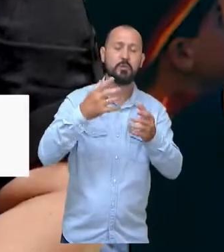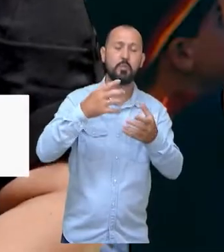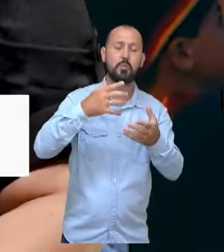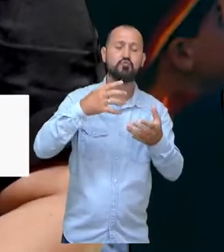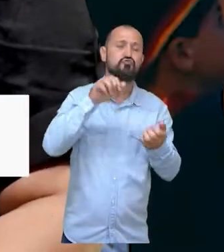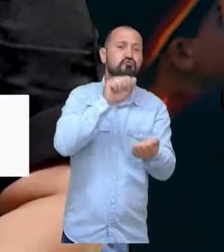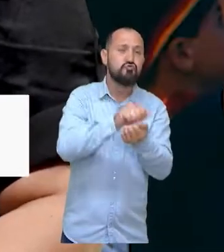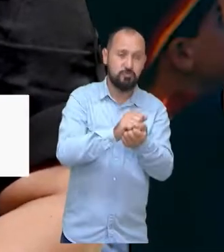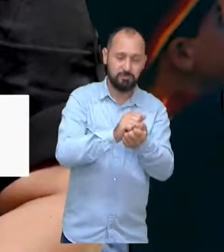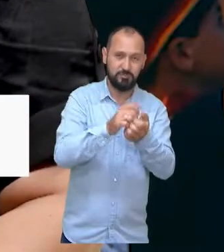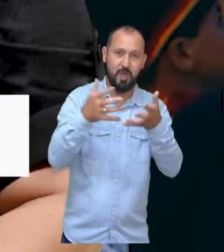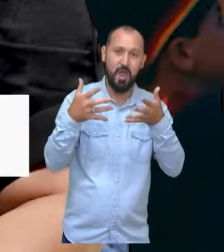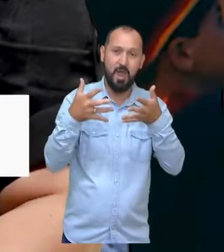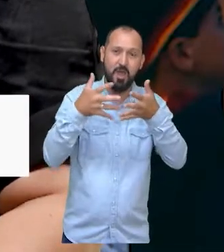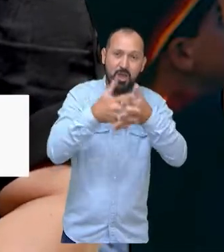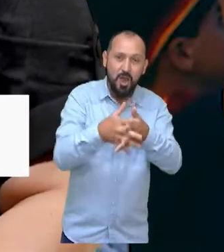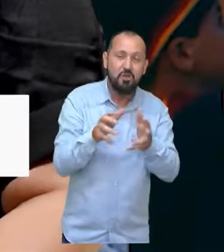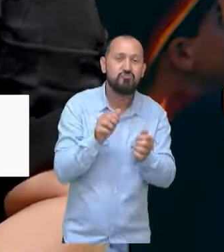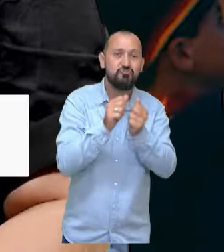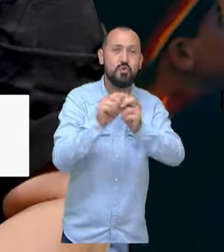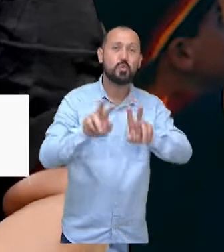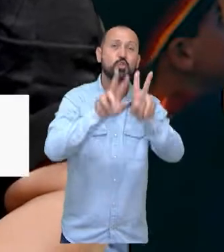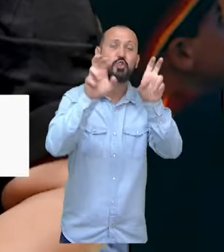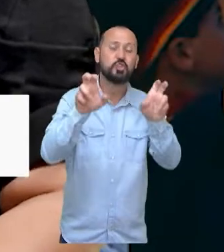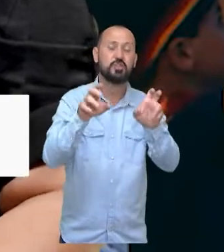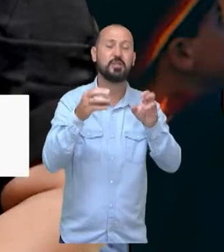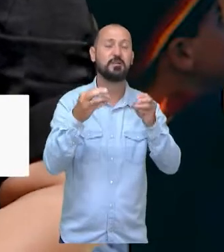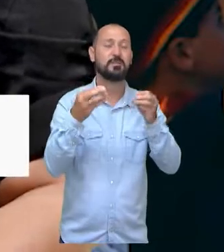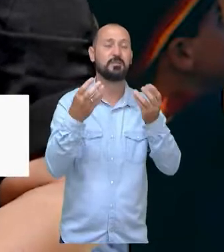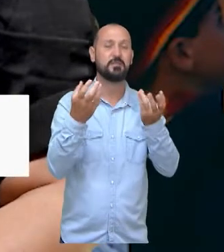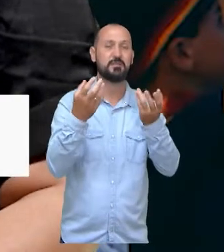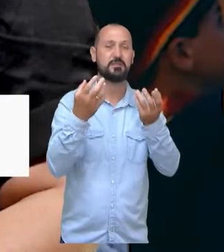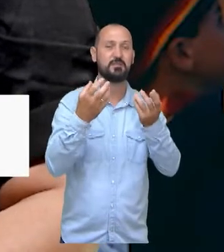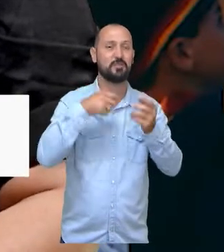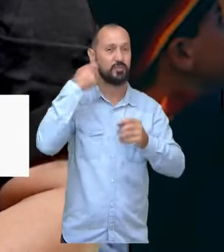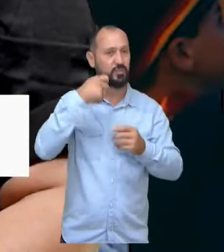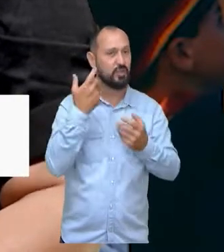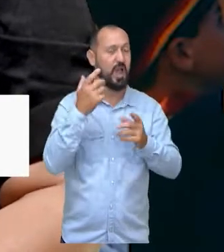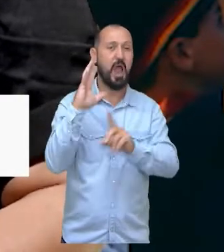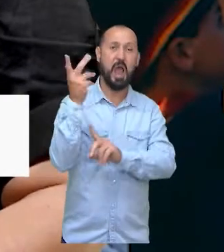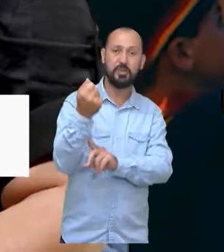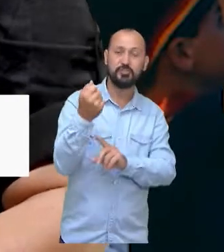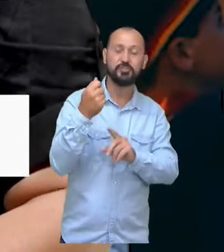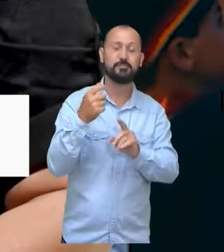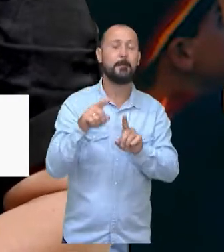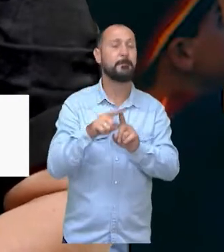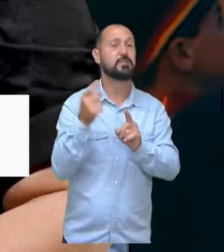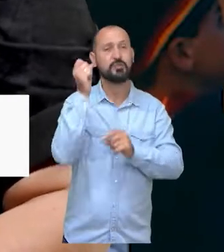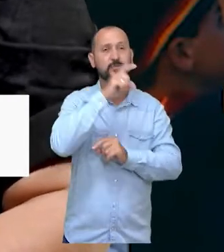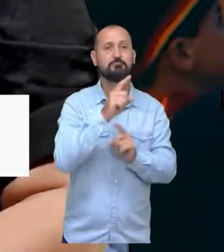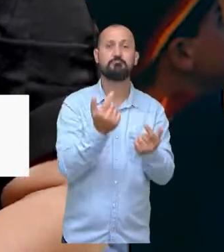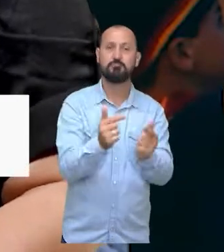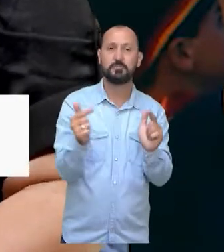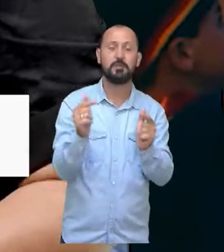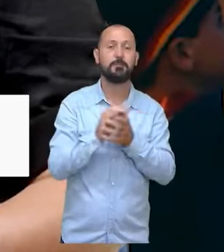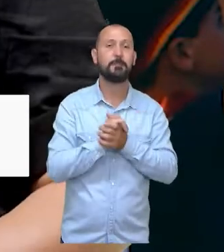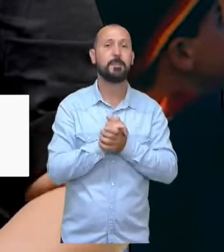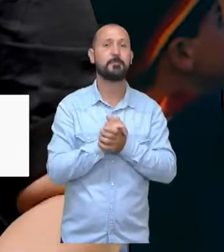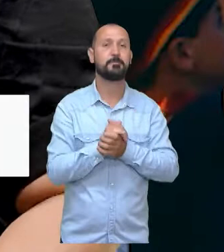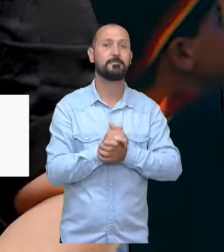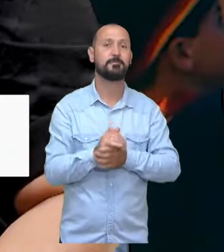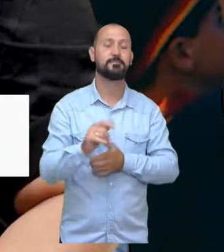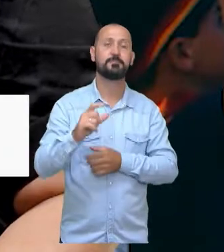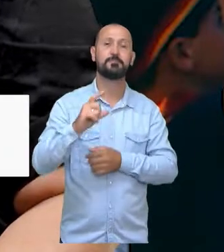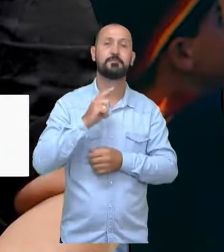em todas as expressões de arte, né? Então a gente não sente essa dificuldade. O que a